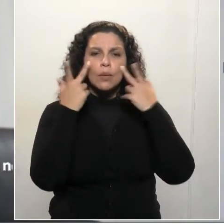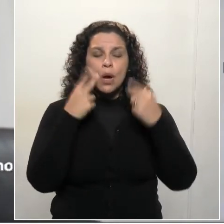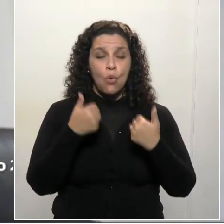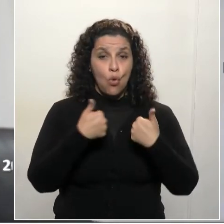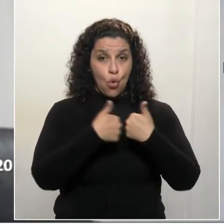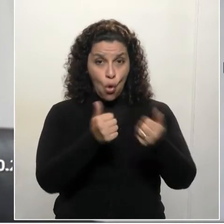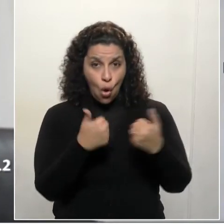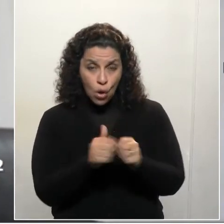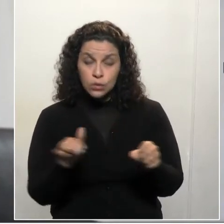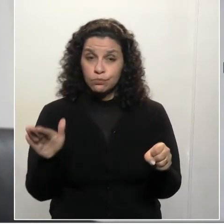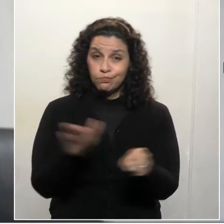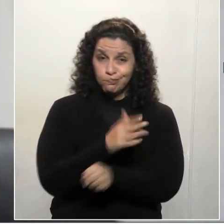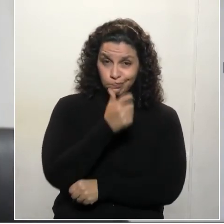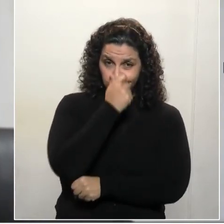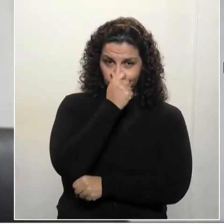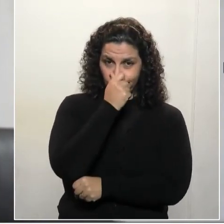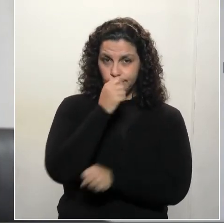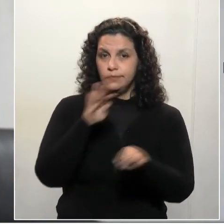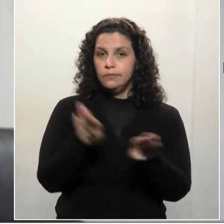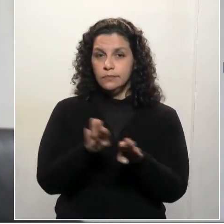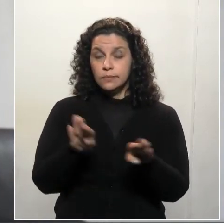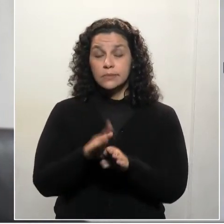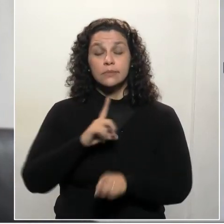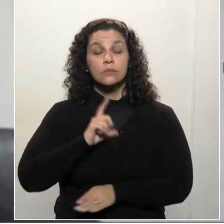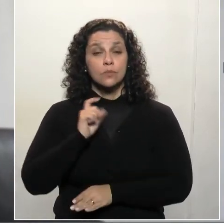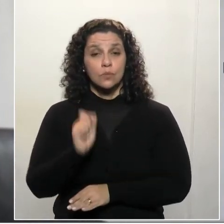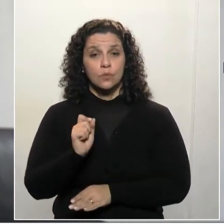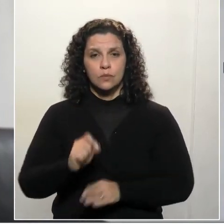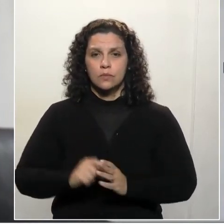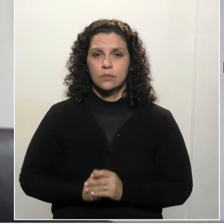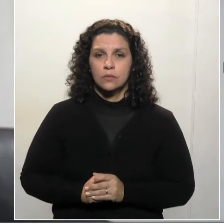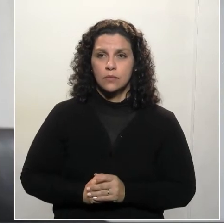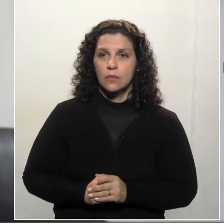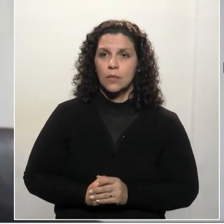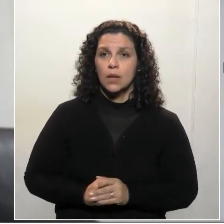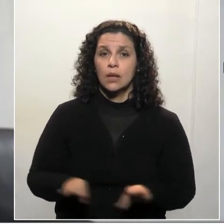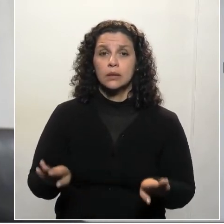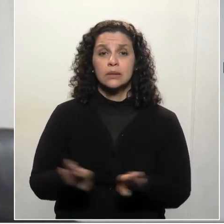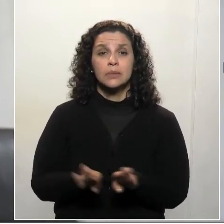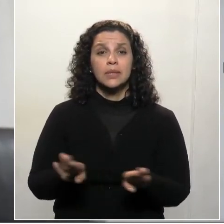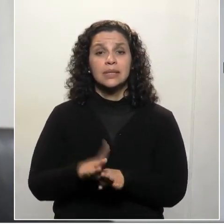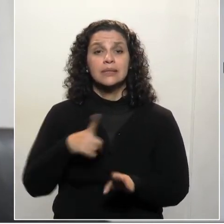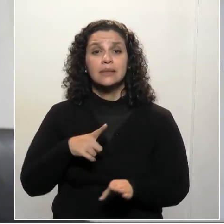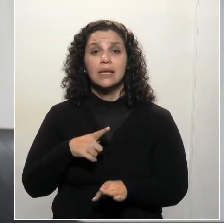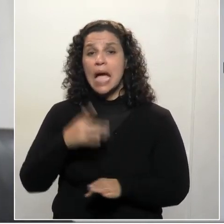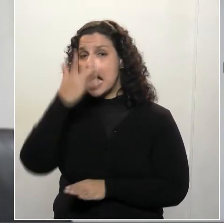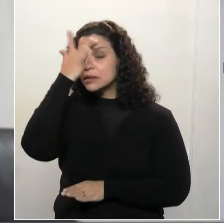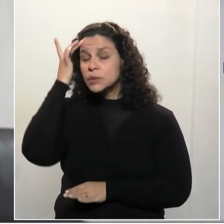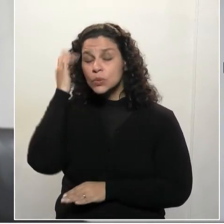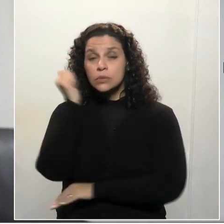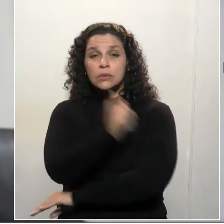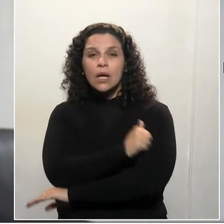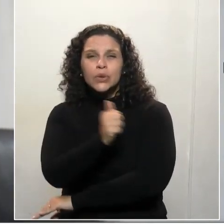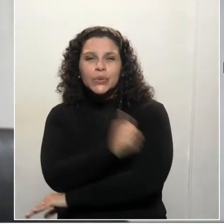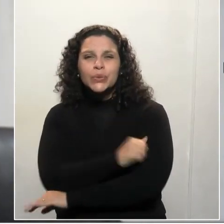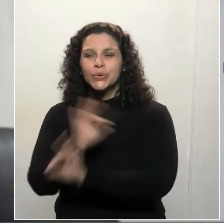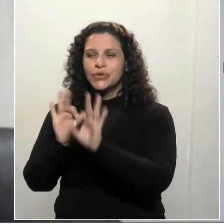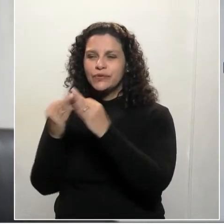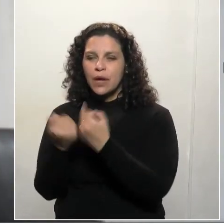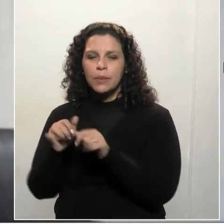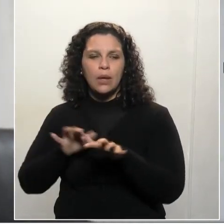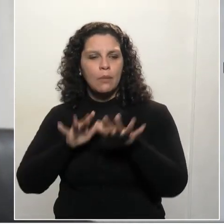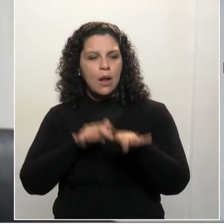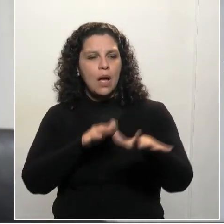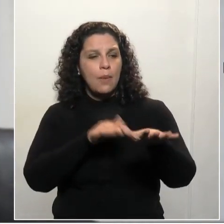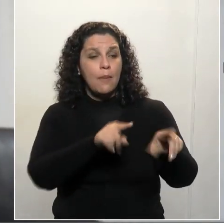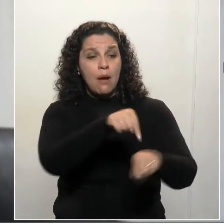ônibus lotados. E aí também provoca a presença da comunidade lá na escola, inclusive de